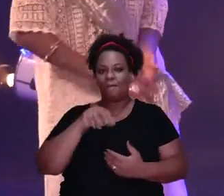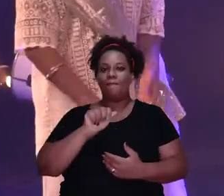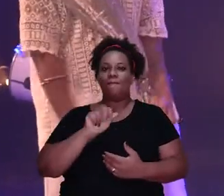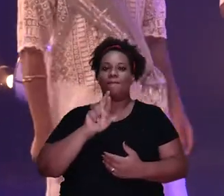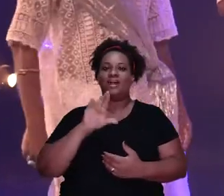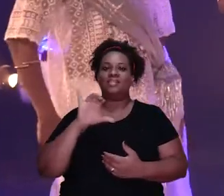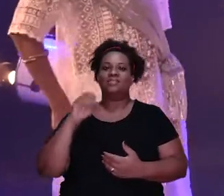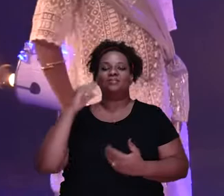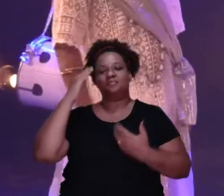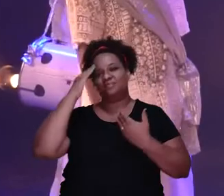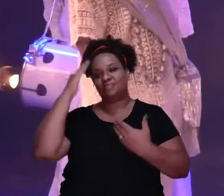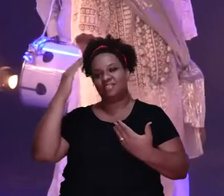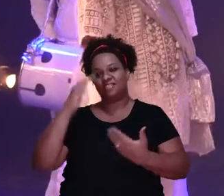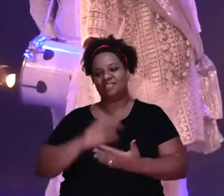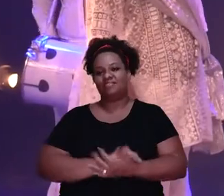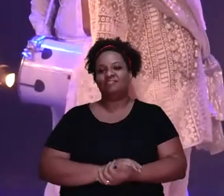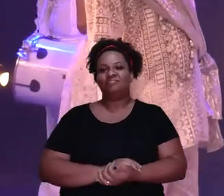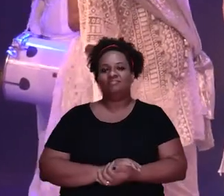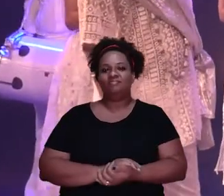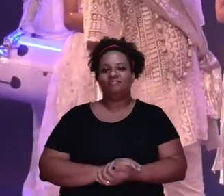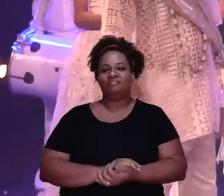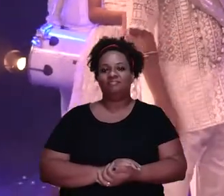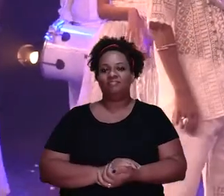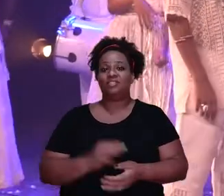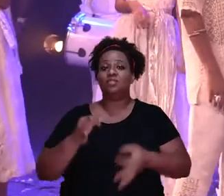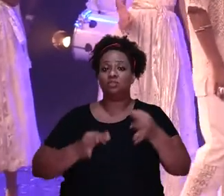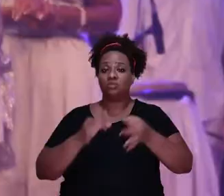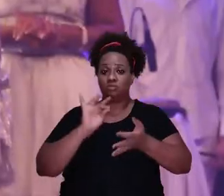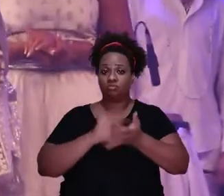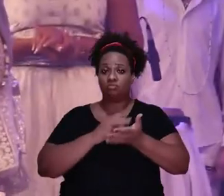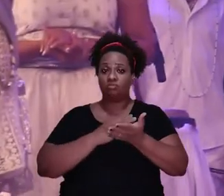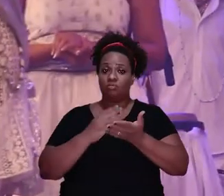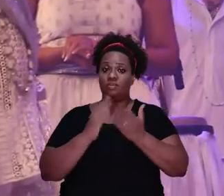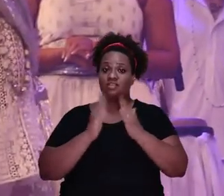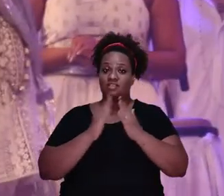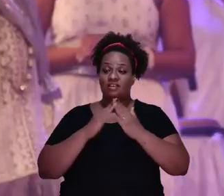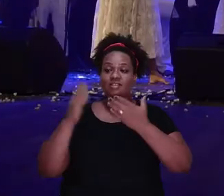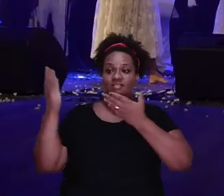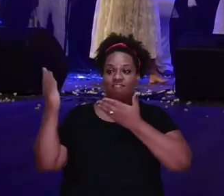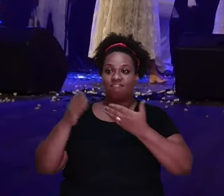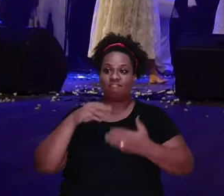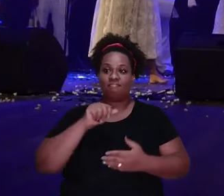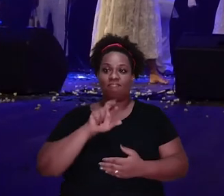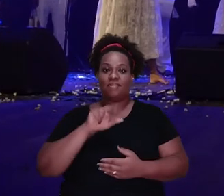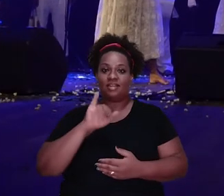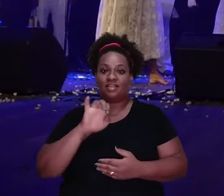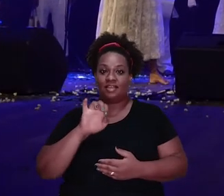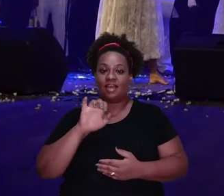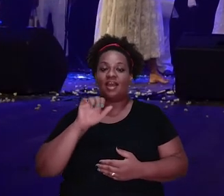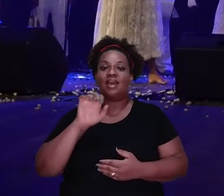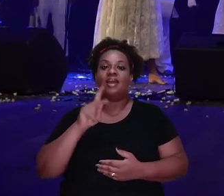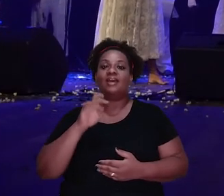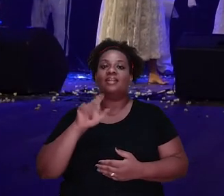obrigado Márcio a justiça para ser boa começa de casa né Oi Maria